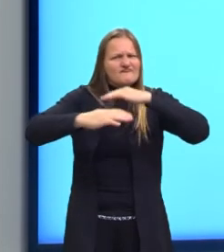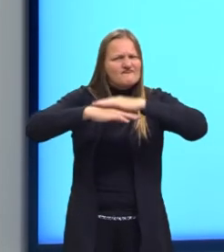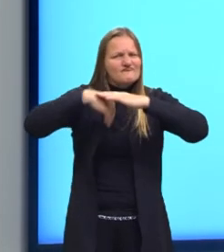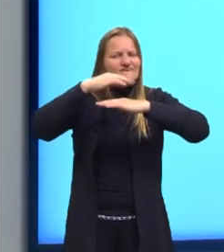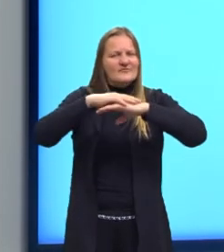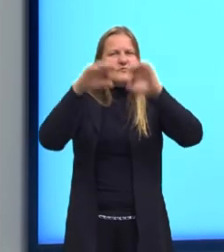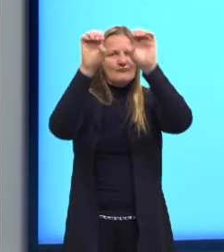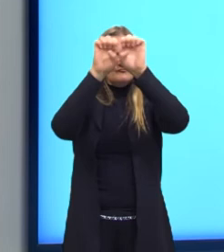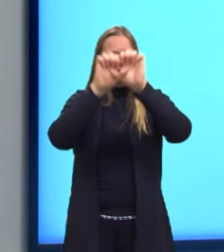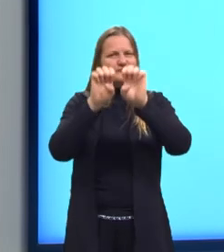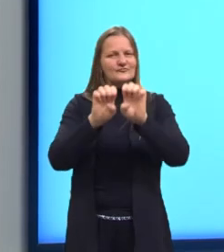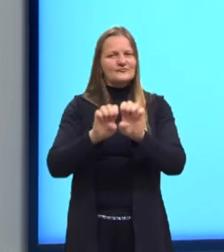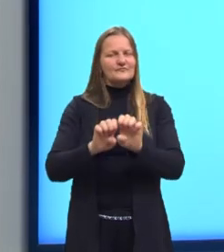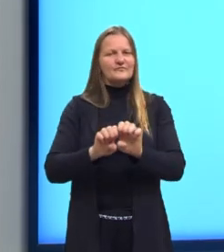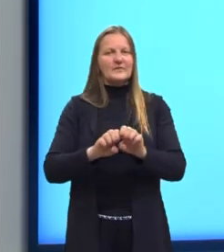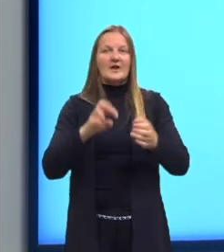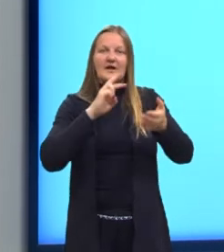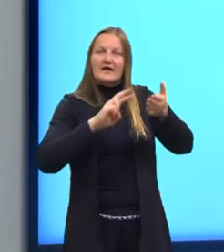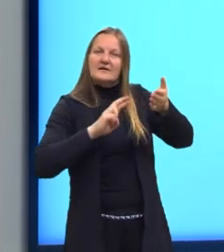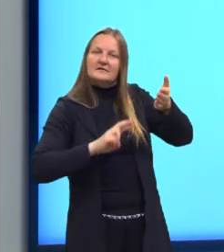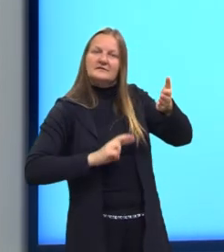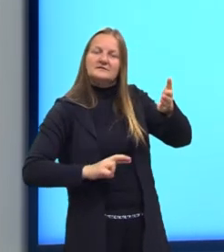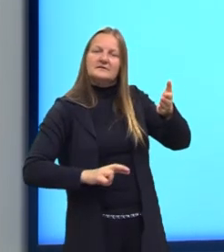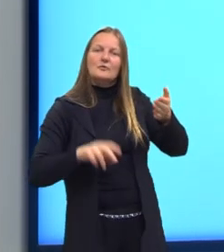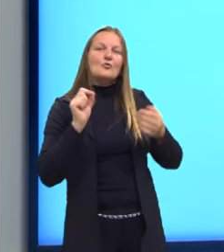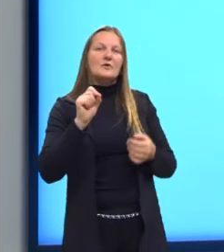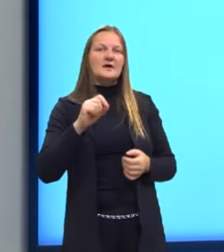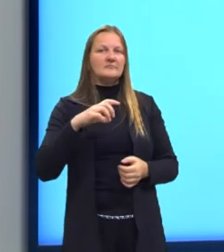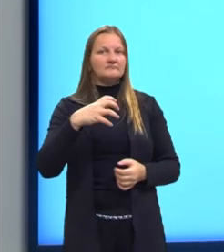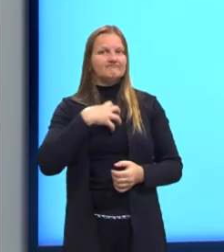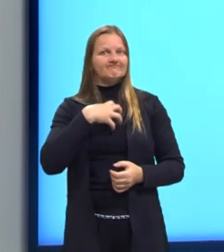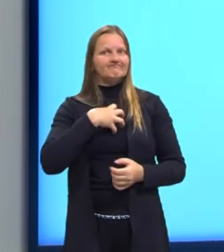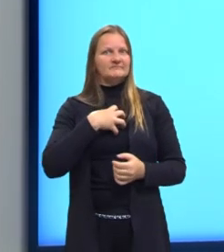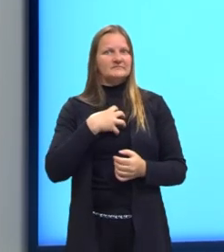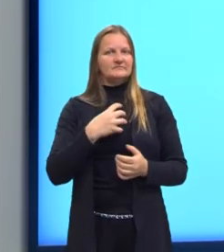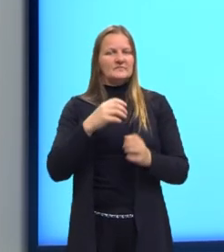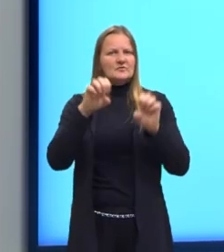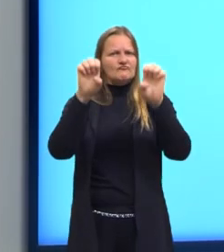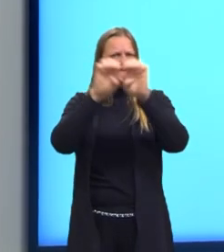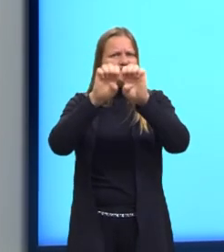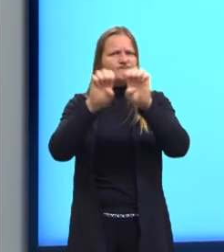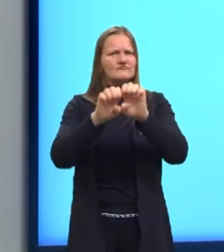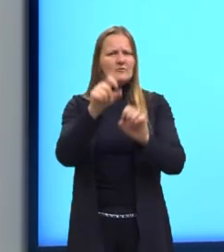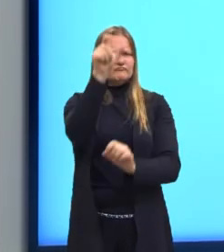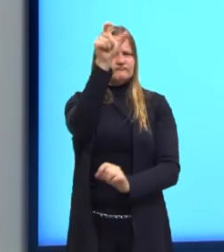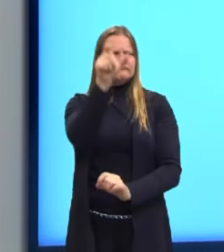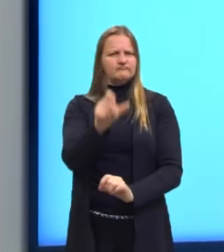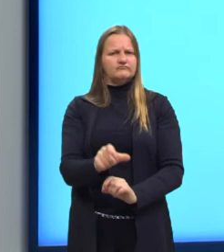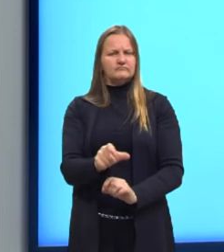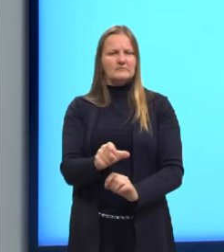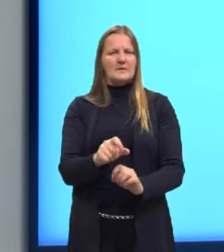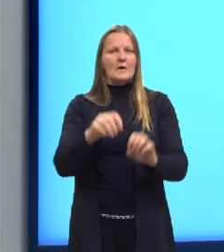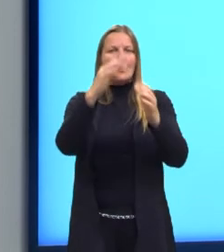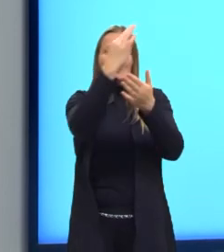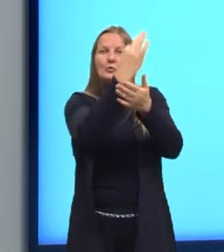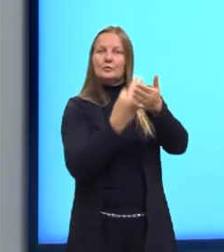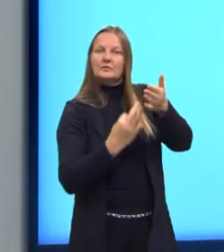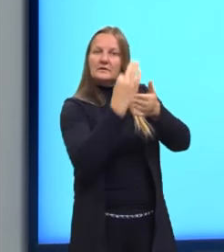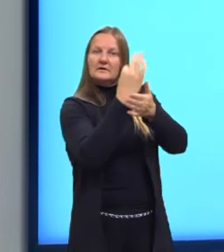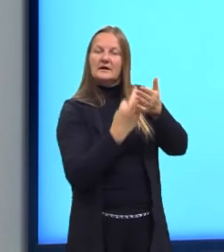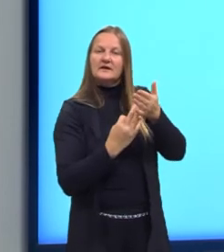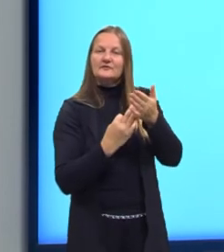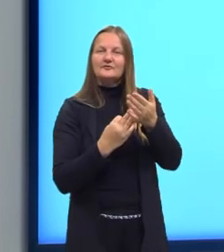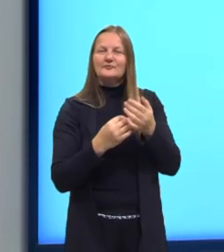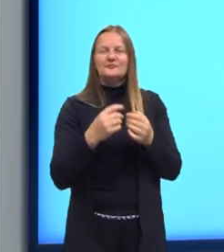do esqueleto de um esqueleto que que é o esqueleto já sabemos já temos bem claro que este esqueleto não é o